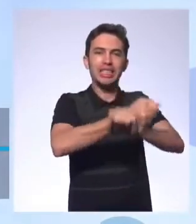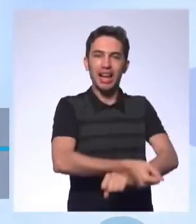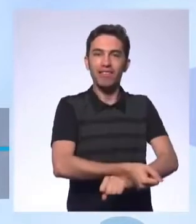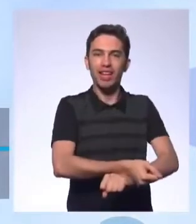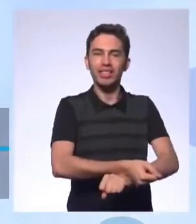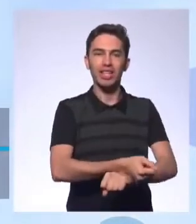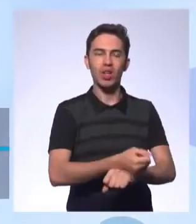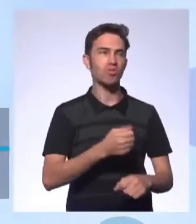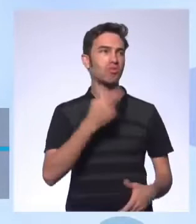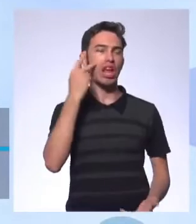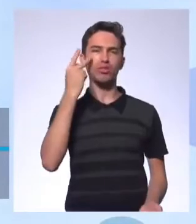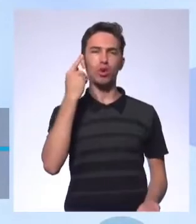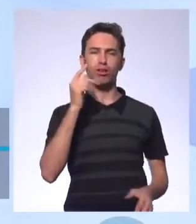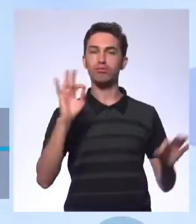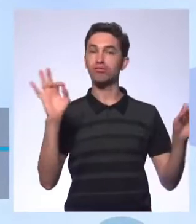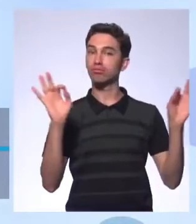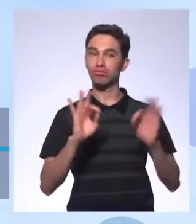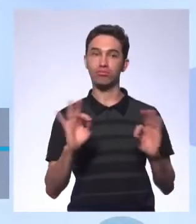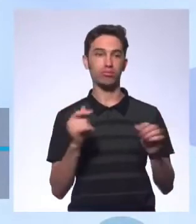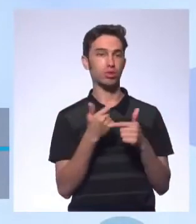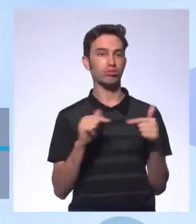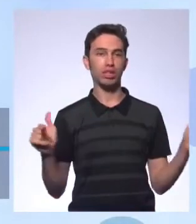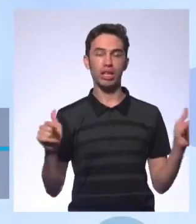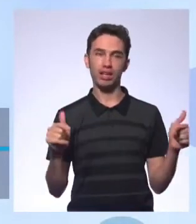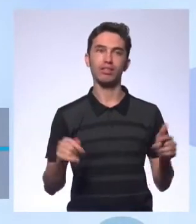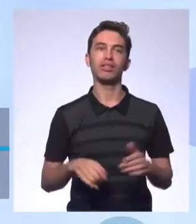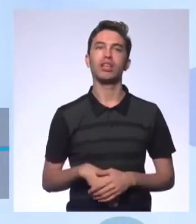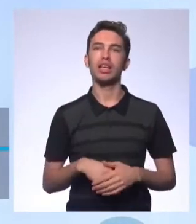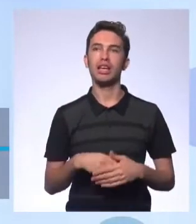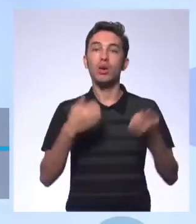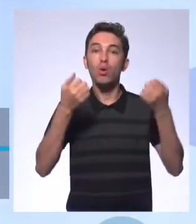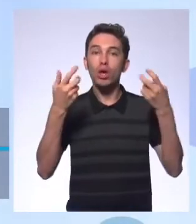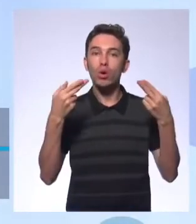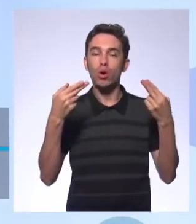escravização natural. Como diz lá os direitos,